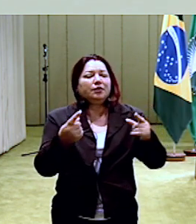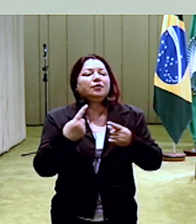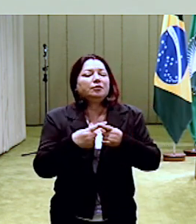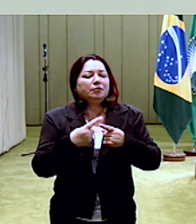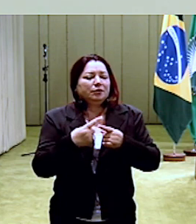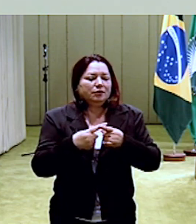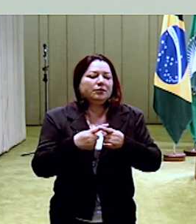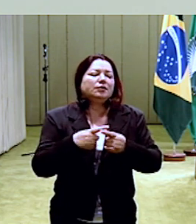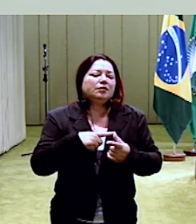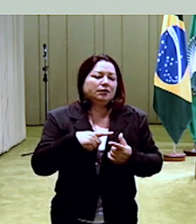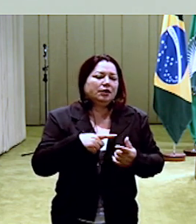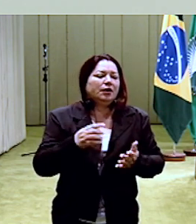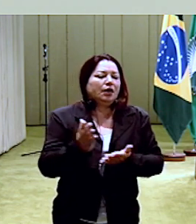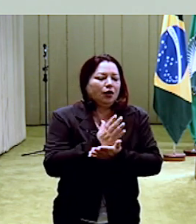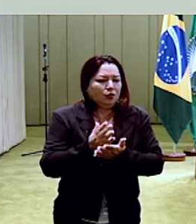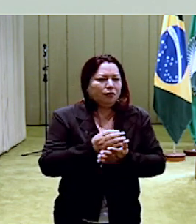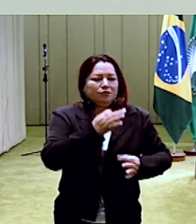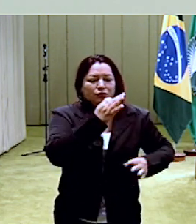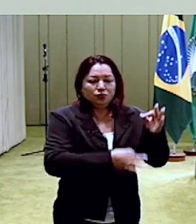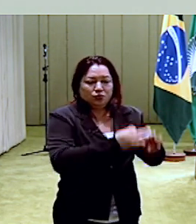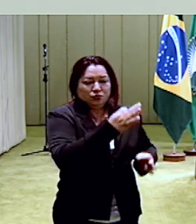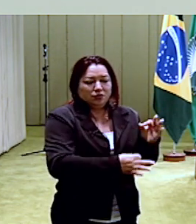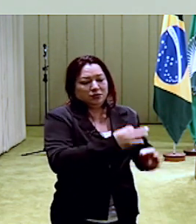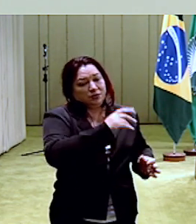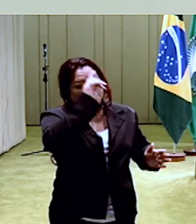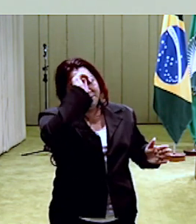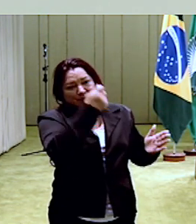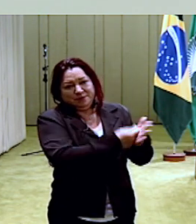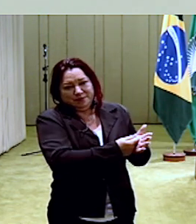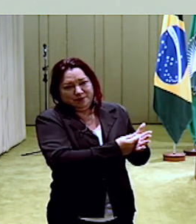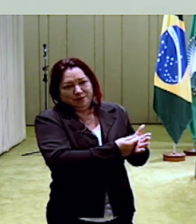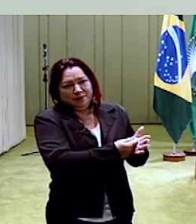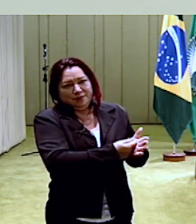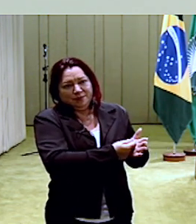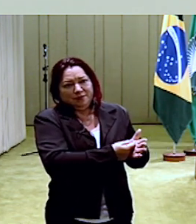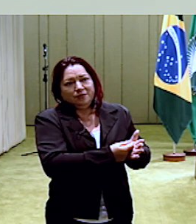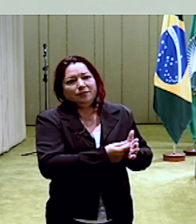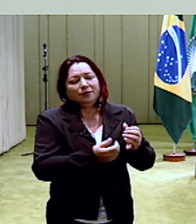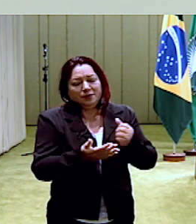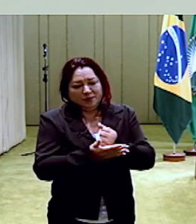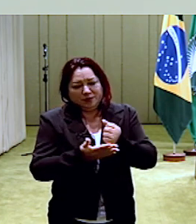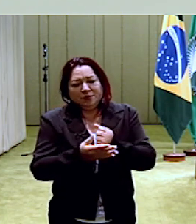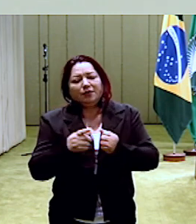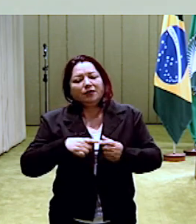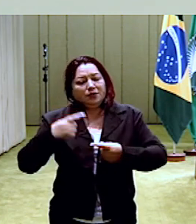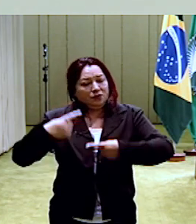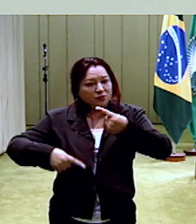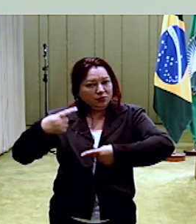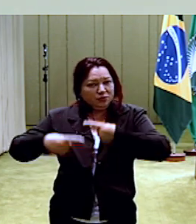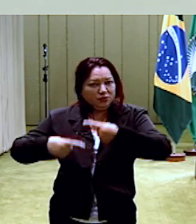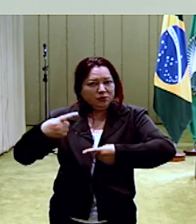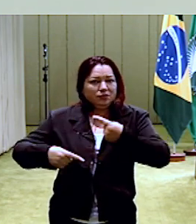tem algumas questões jurídicas envolvidas e que agora a nova administração está tentando endereçar. Acho que basicamente houve uma discussão